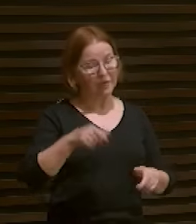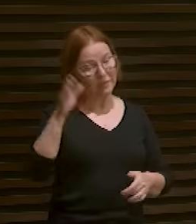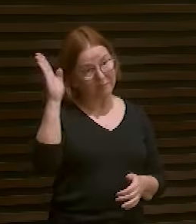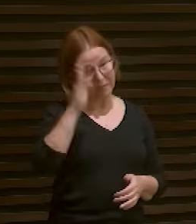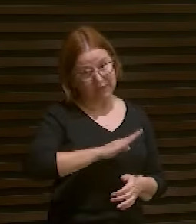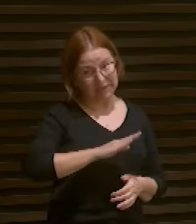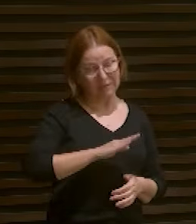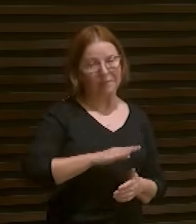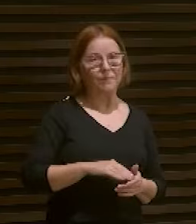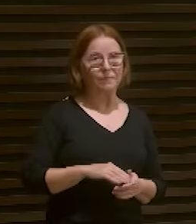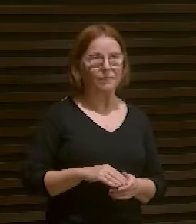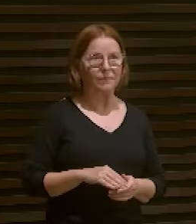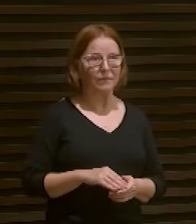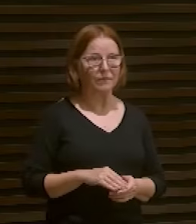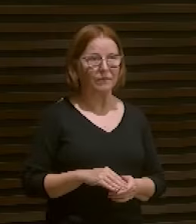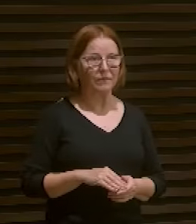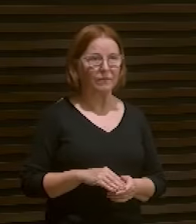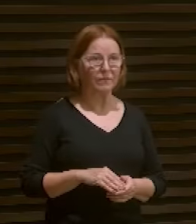más?